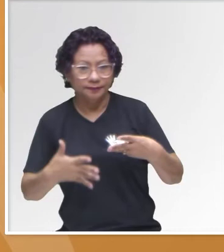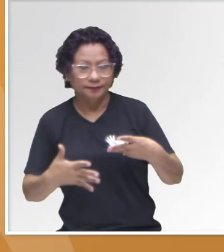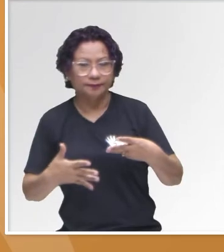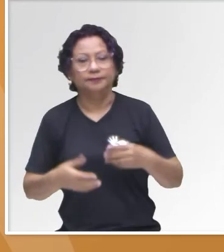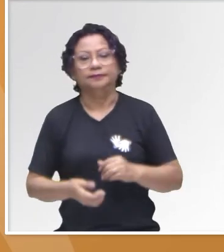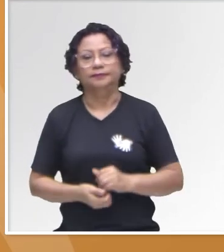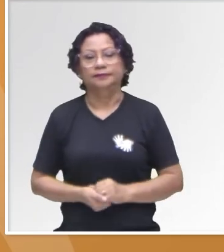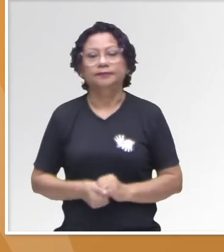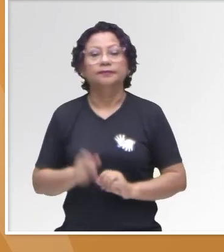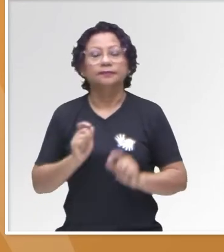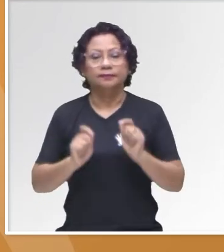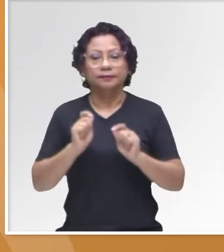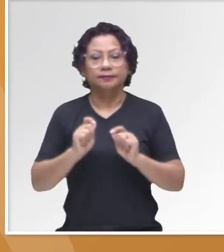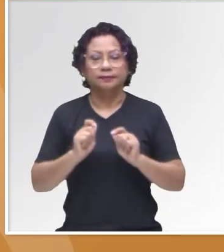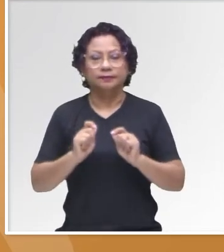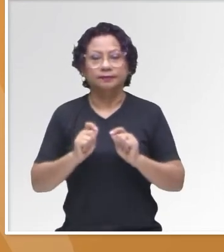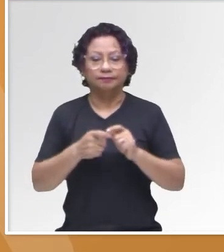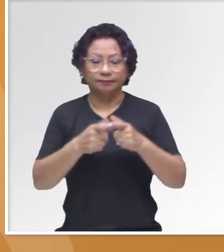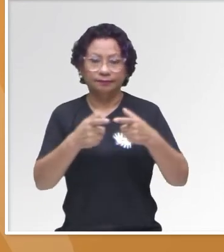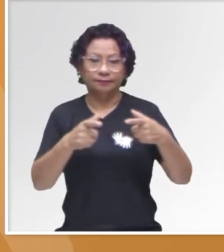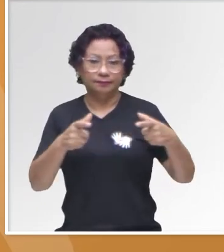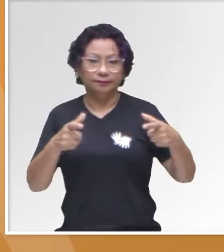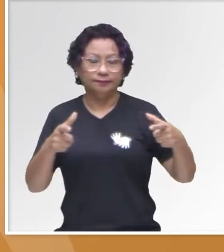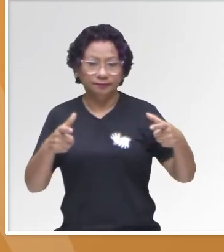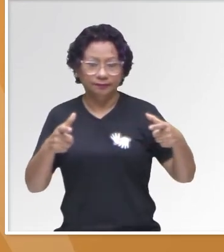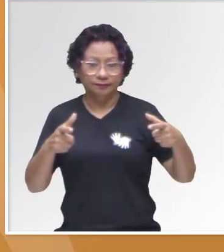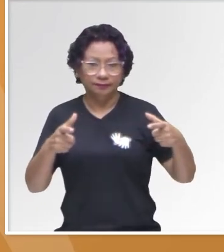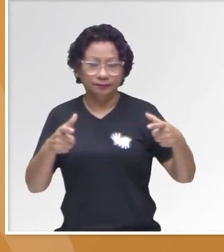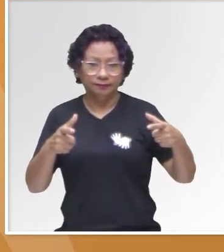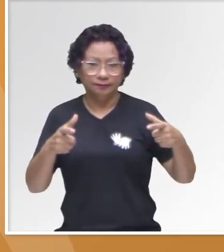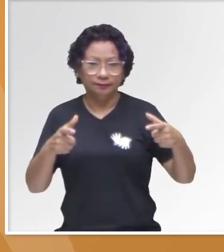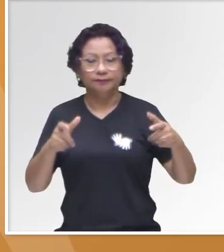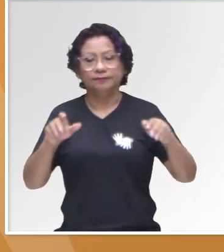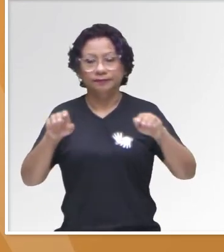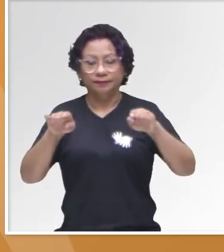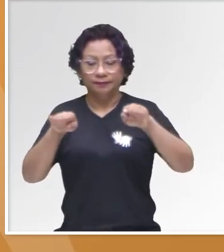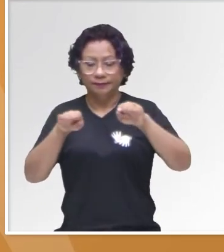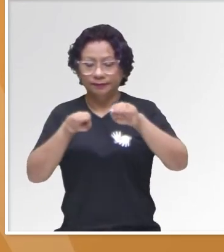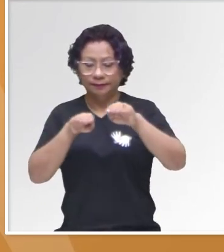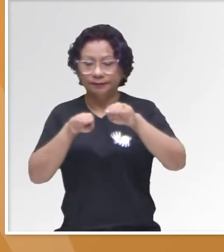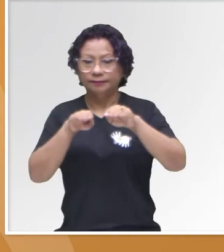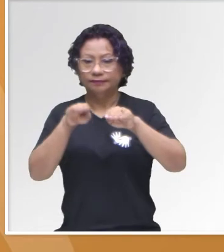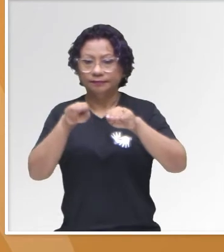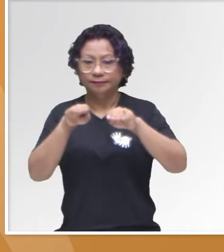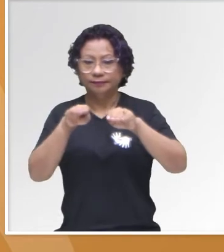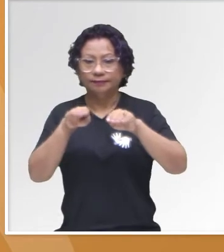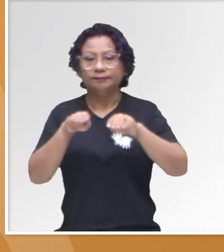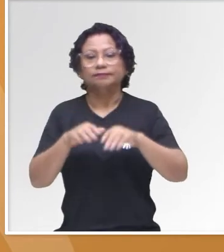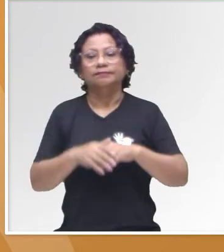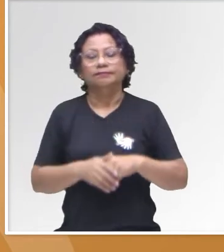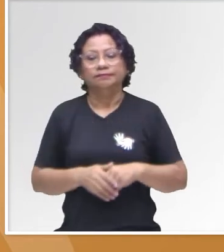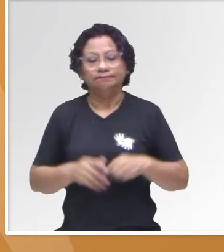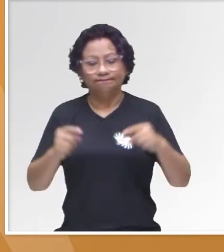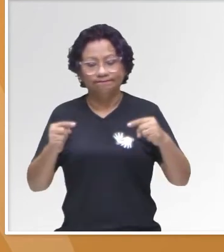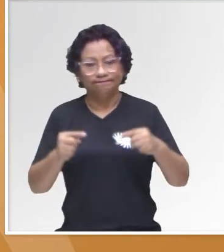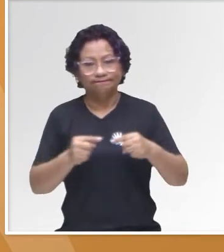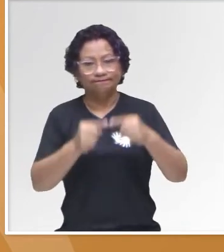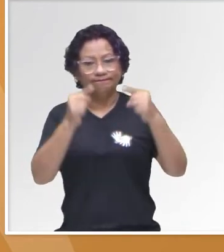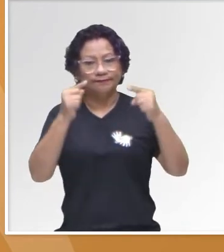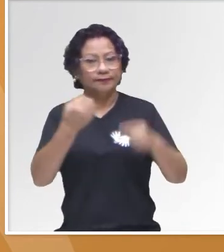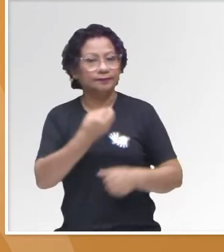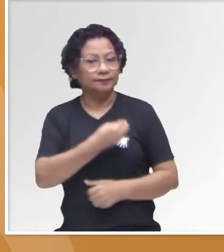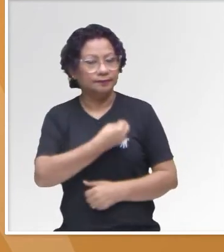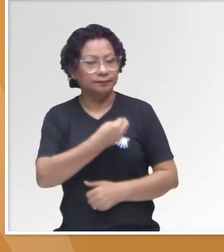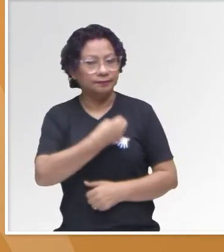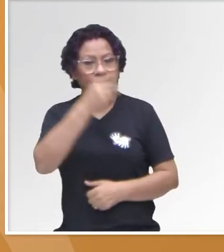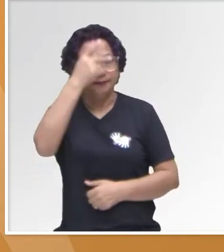nós temos o aumento da classe média baixa, né? Isso também é um outro fator que está ligado ao padrão de vida que eu comentei